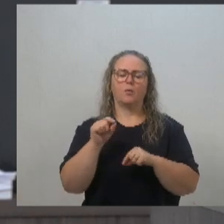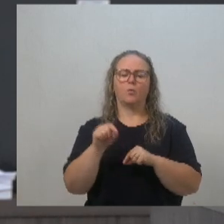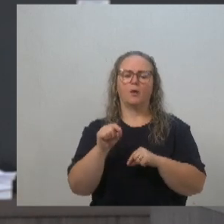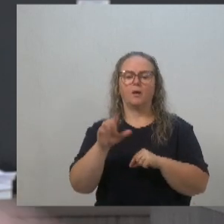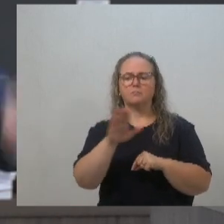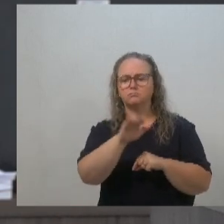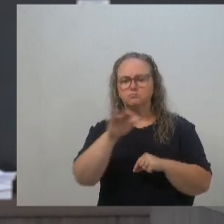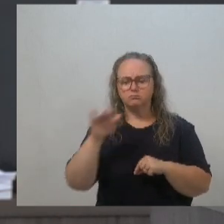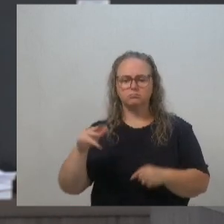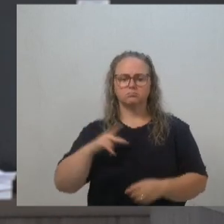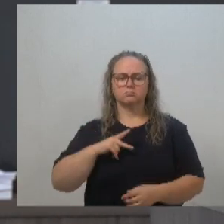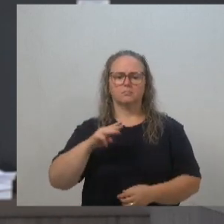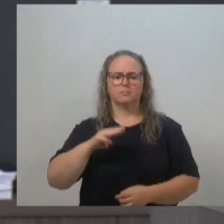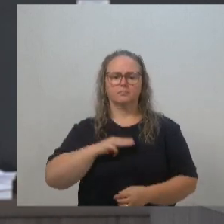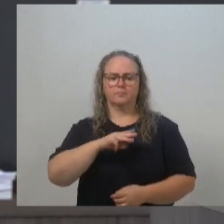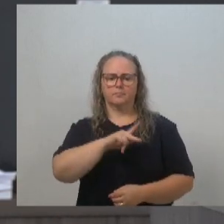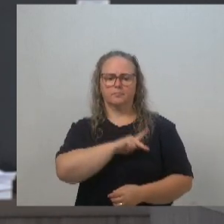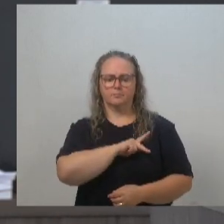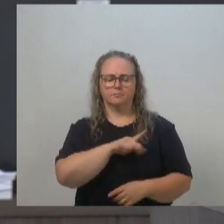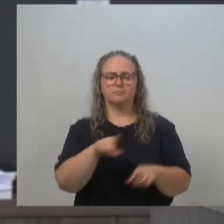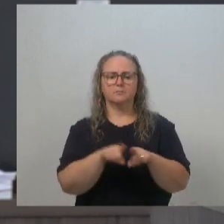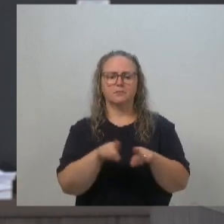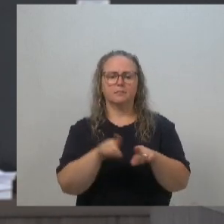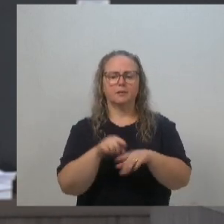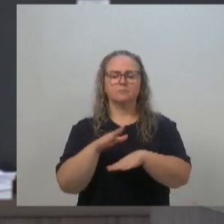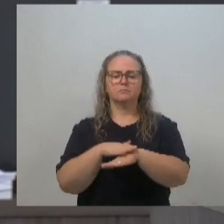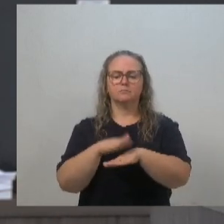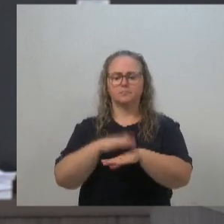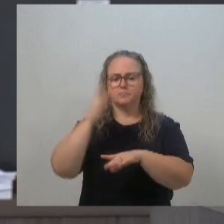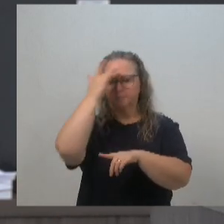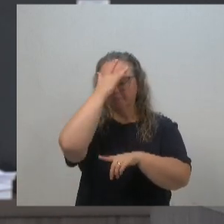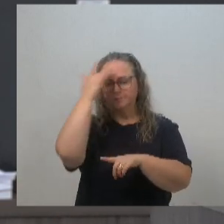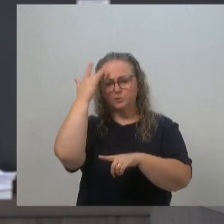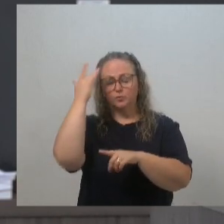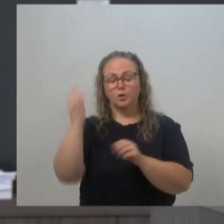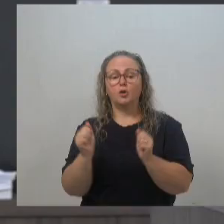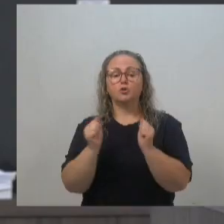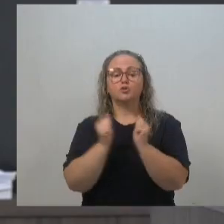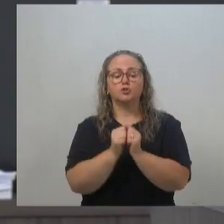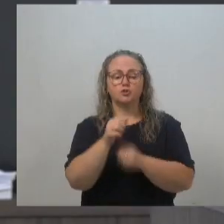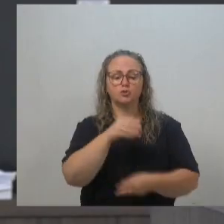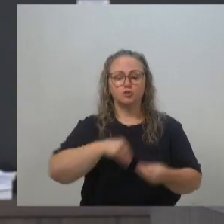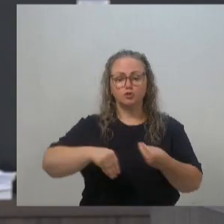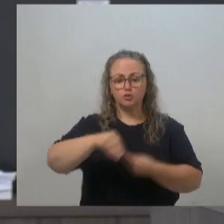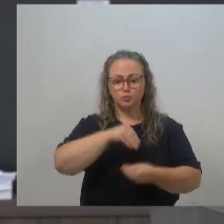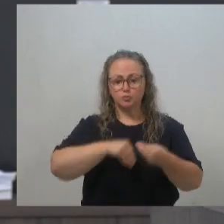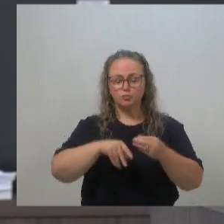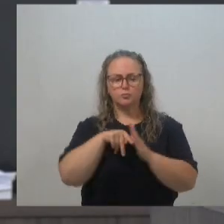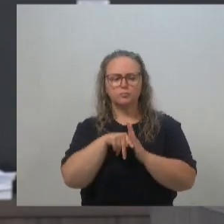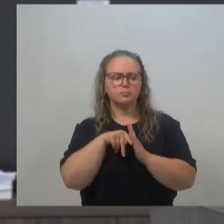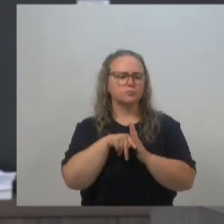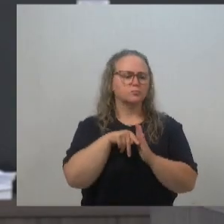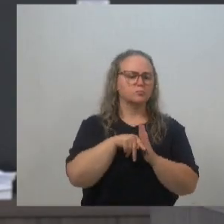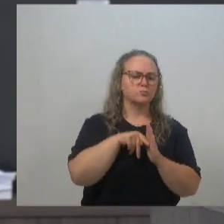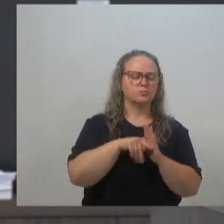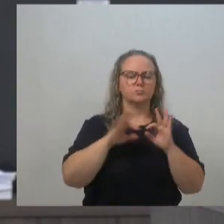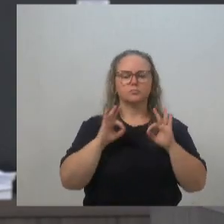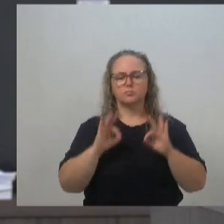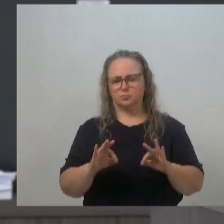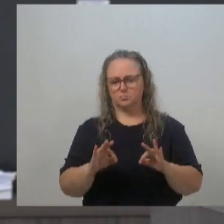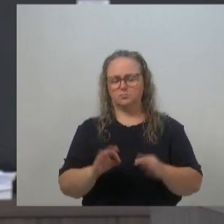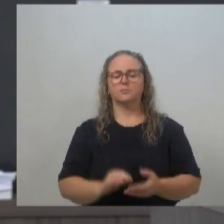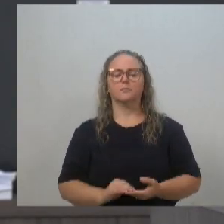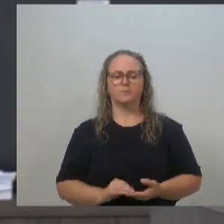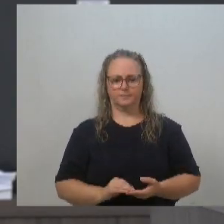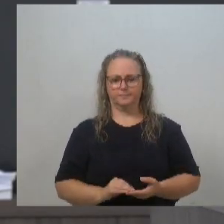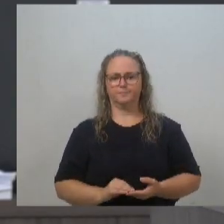Ministério Público, chamar, inclusive, todos os atores que possam estar envolvidos e investigar com seriedade isso, porque,